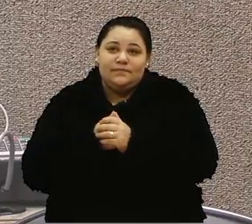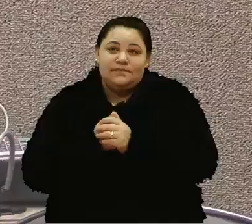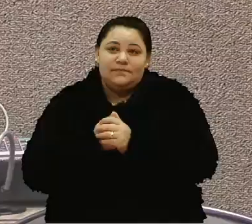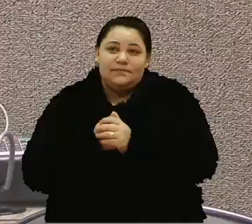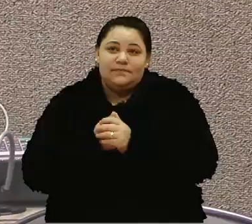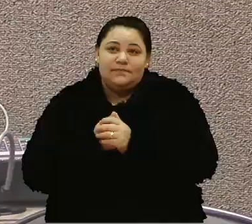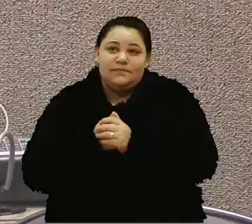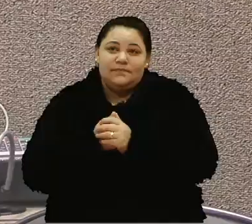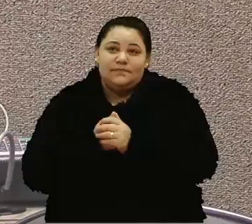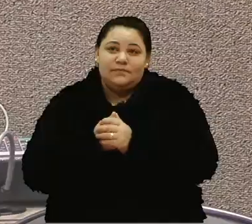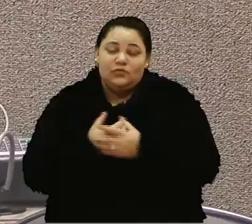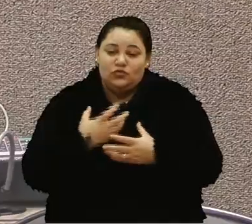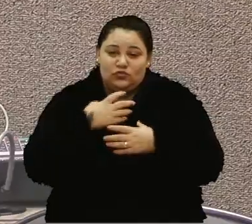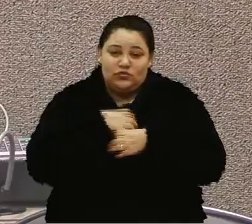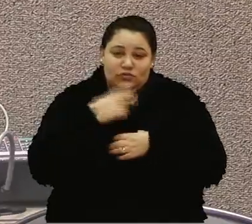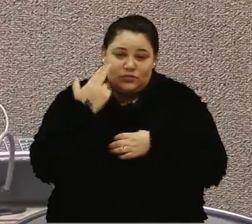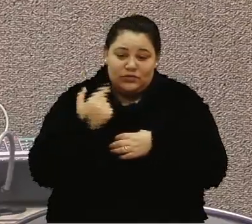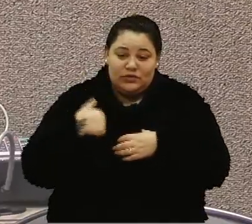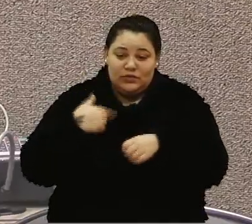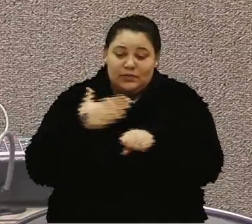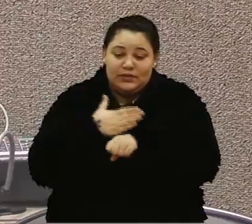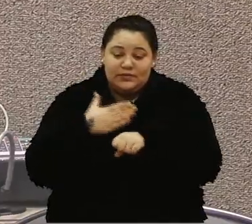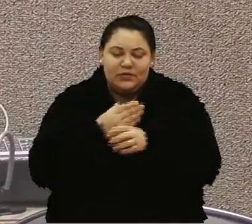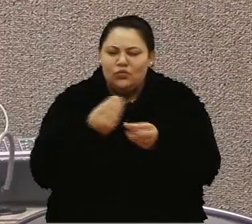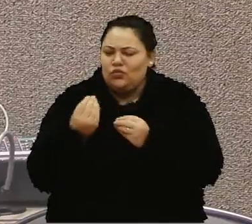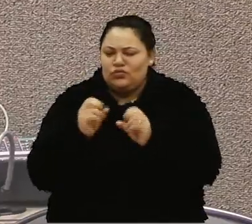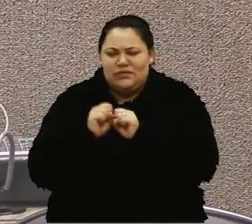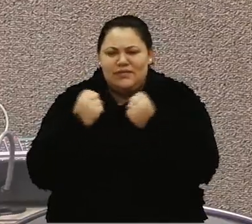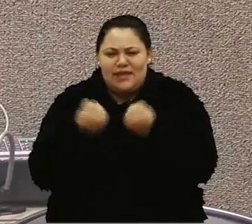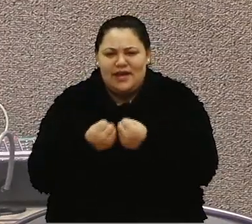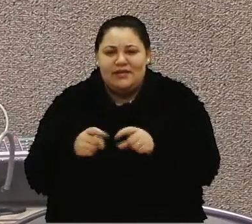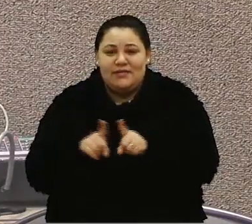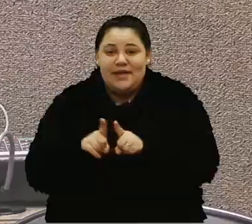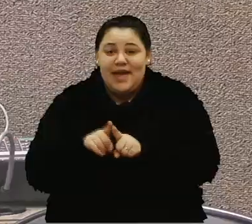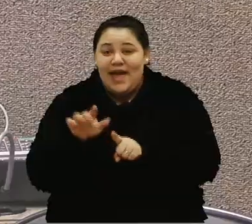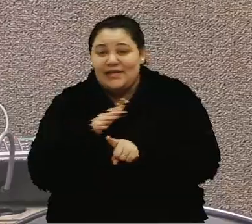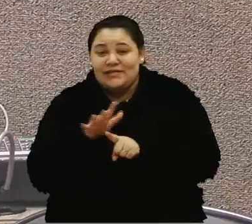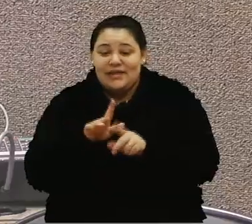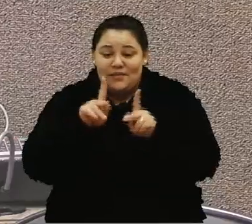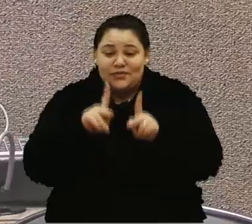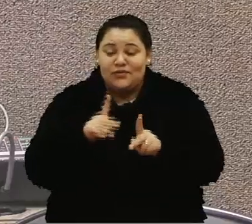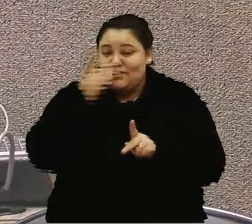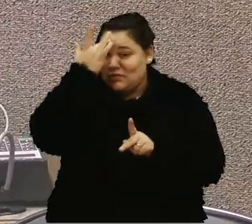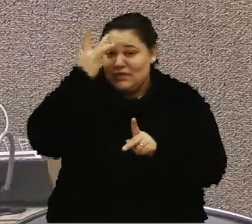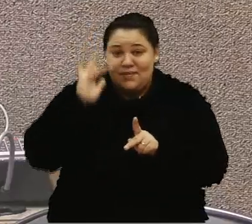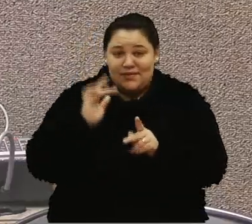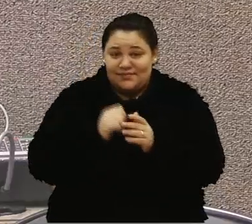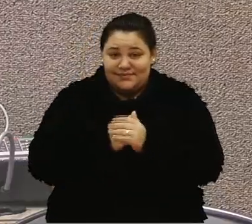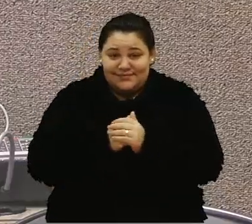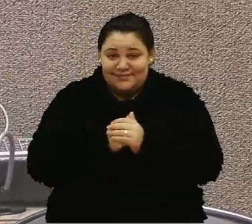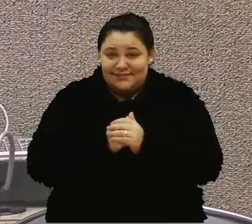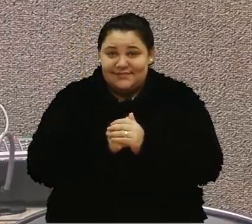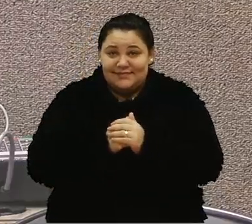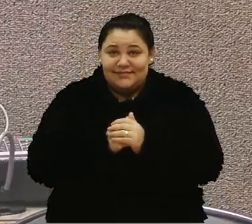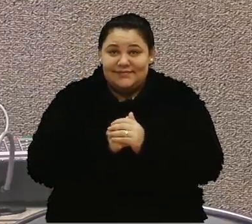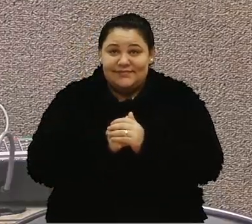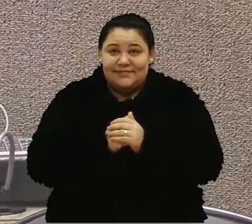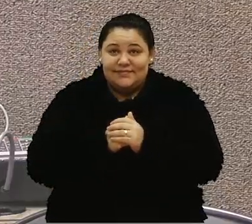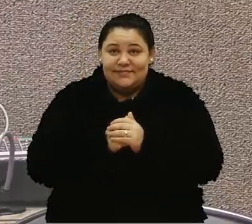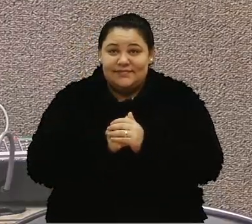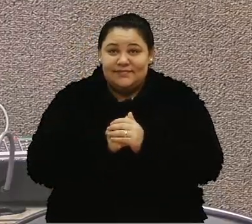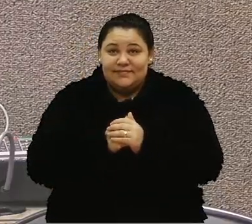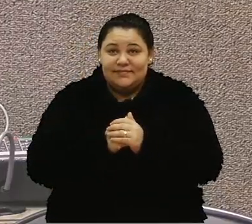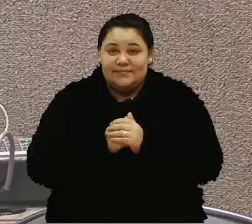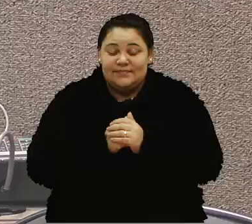colocadas na forma normal. Eu participei de muitos seminários onde às vezes as pessoas não têm a noção do que